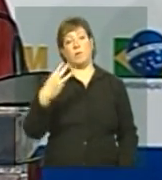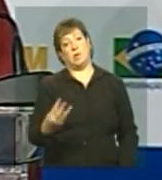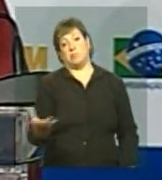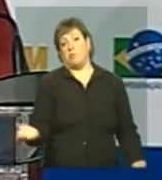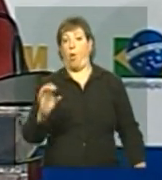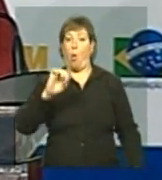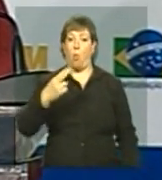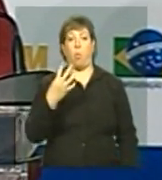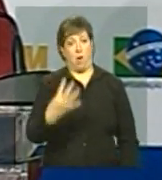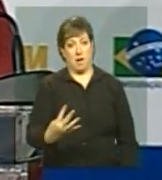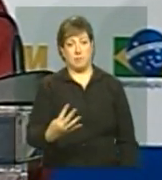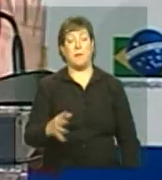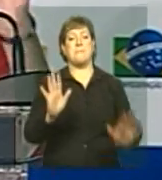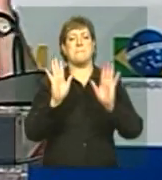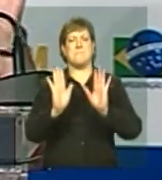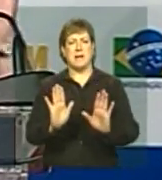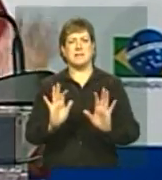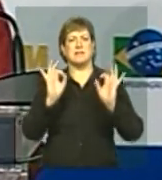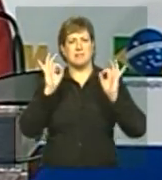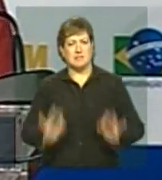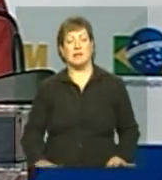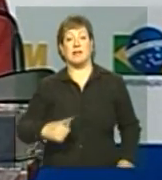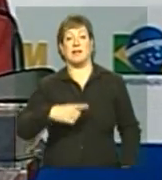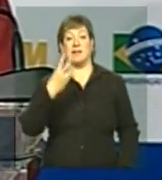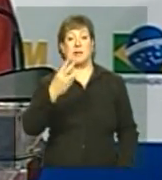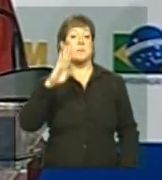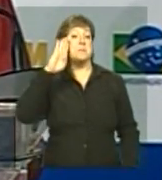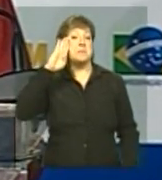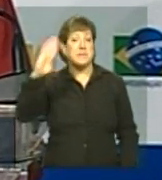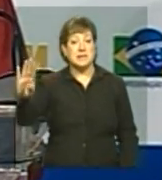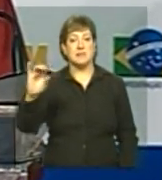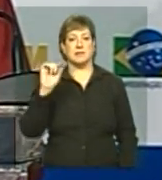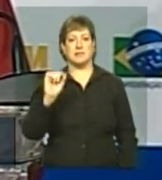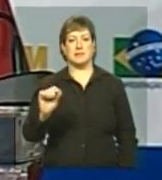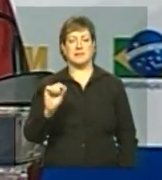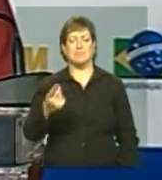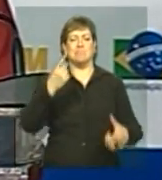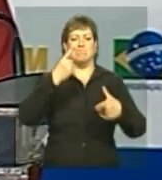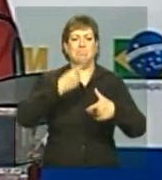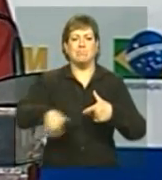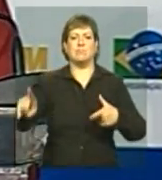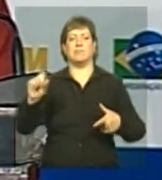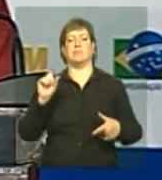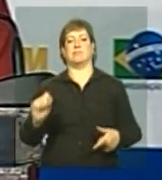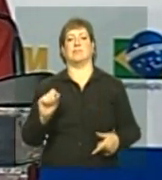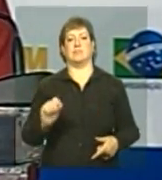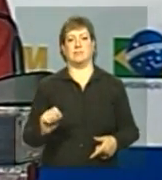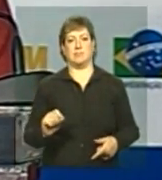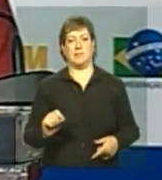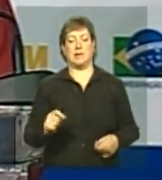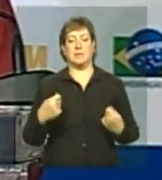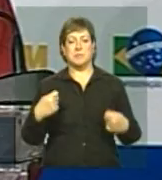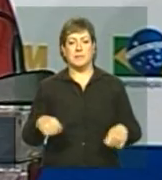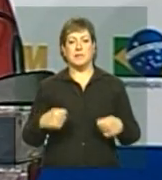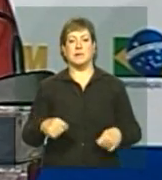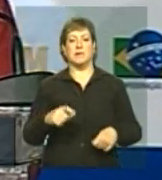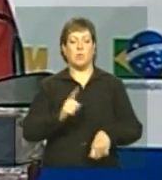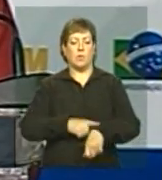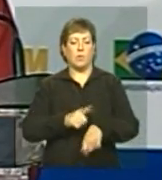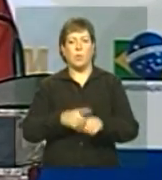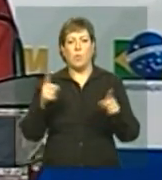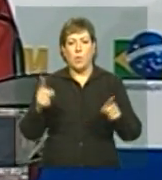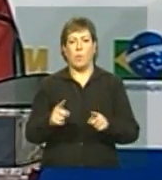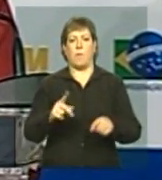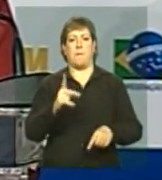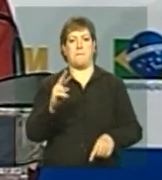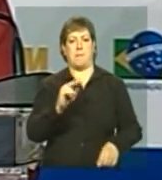2, 3 ou 4, mas seguramente tem 3 principais entraves de curto prazo. Nós